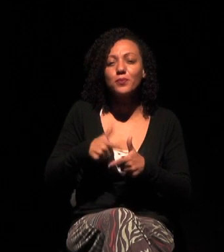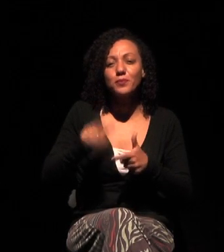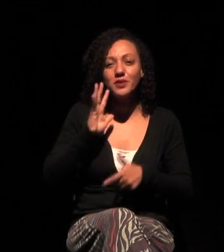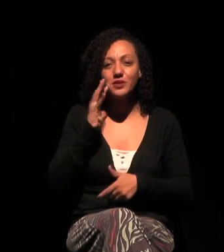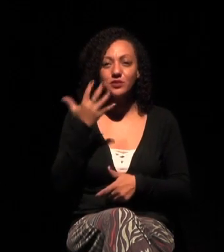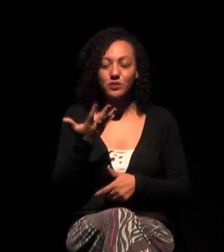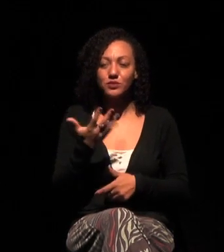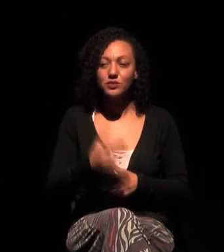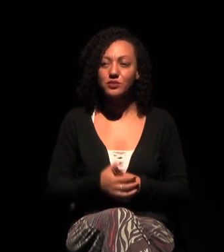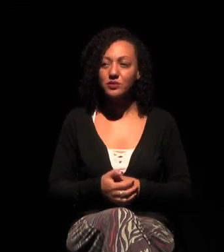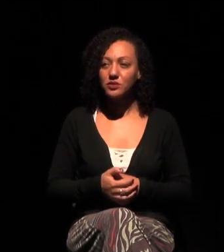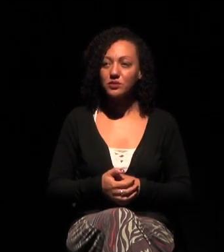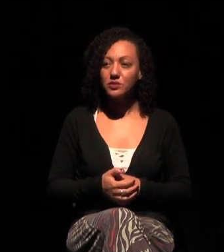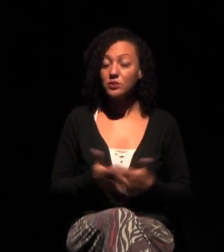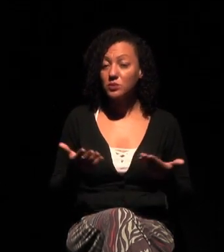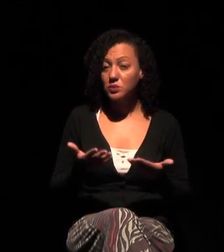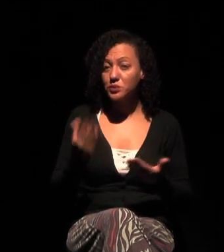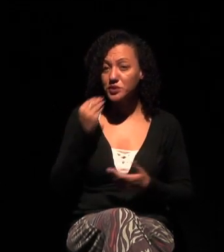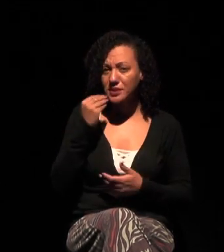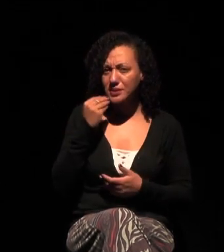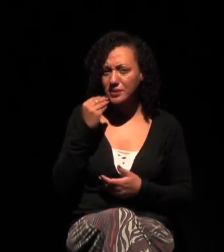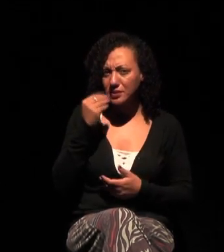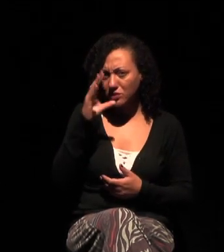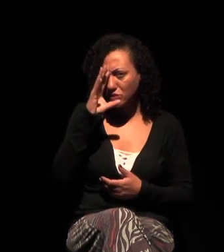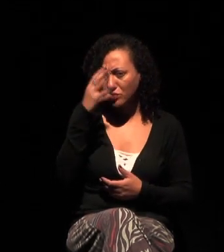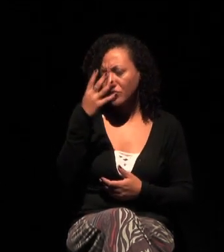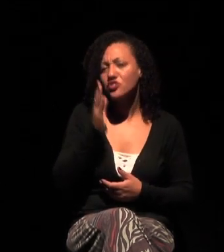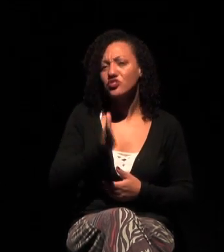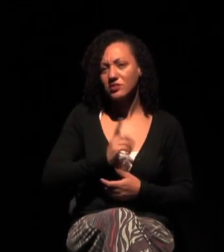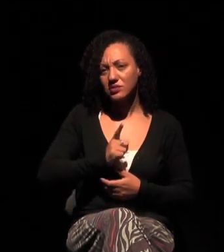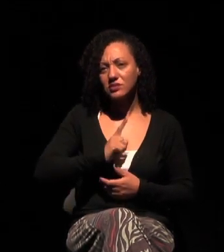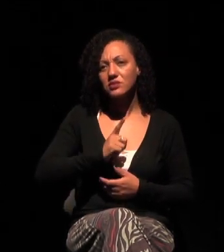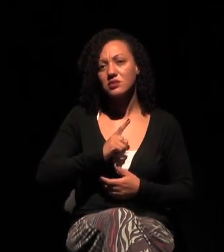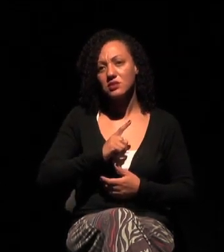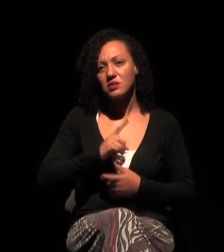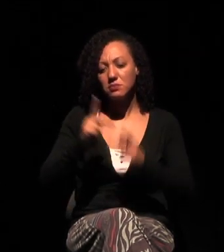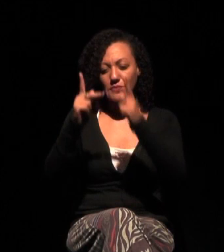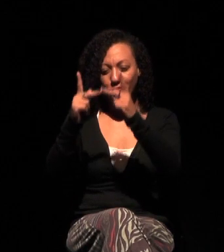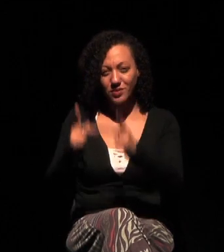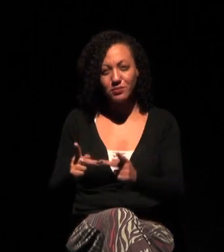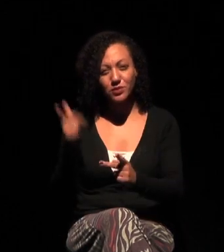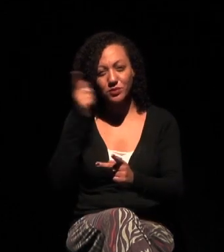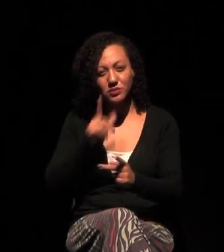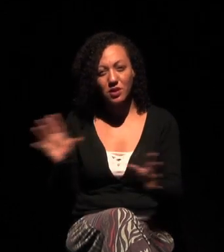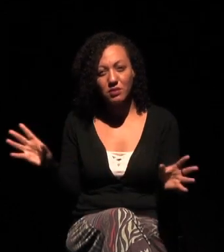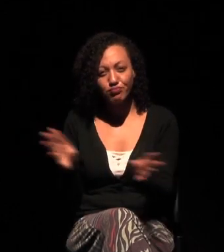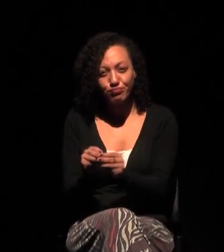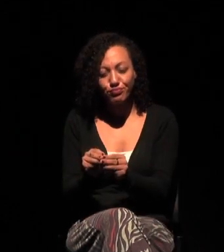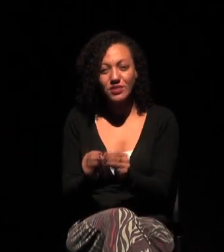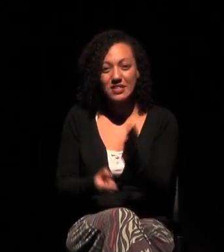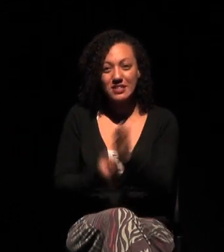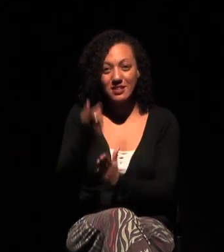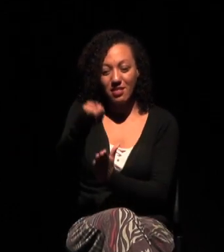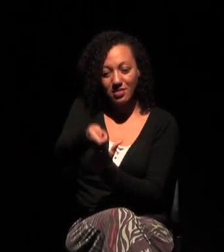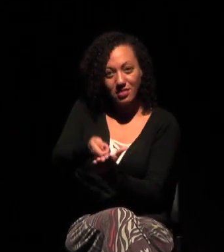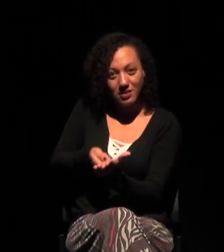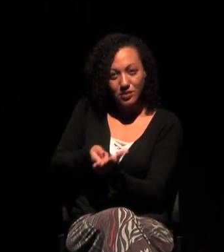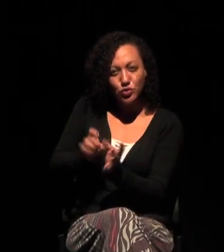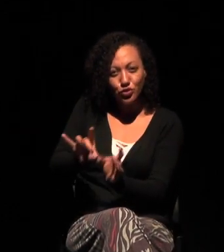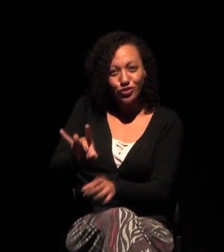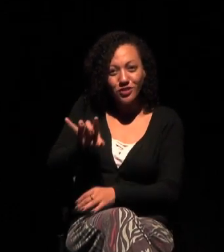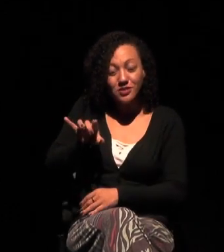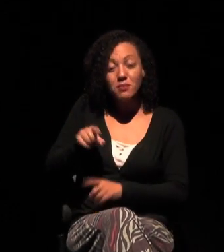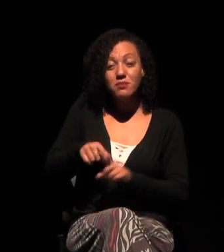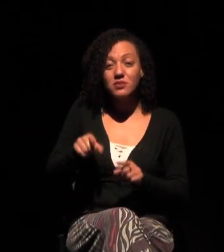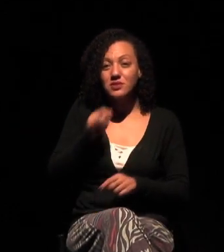está se tentando resolver esse problema já existem programas que fazem resumos e criam textos mas ainda com um